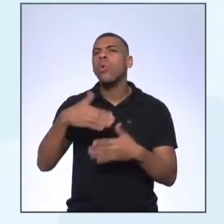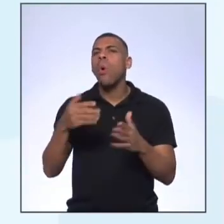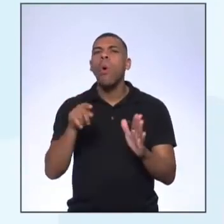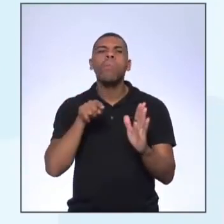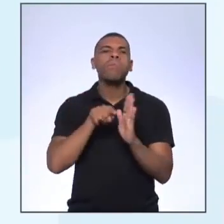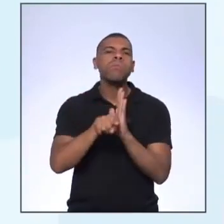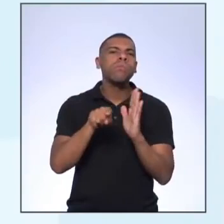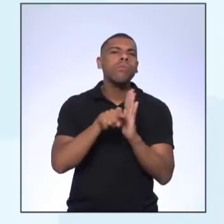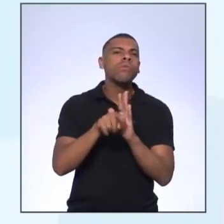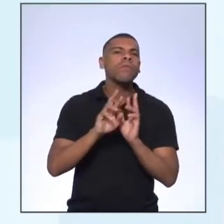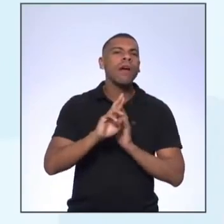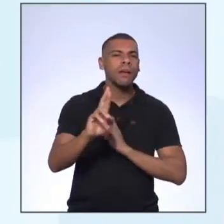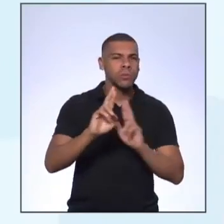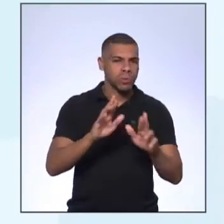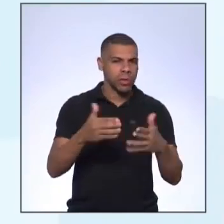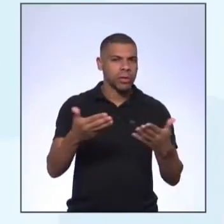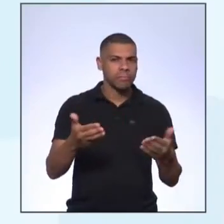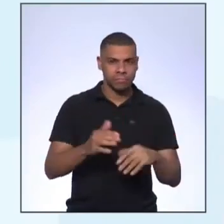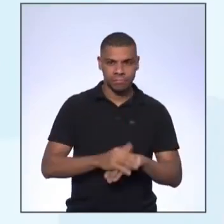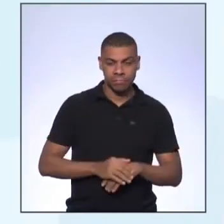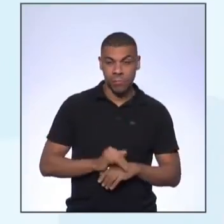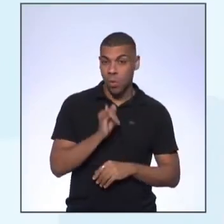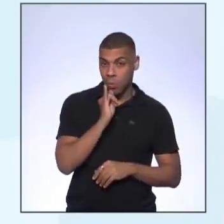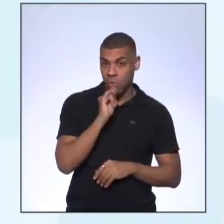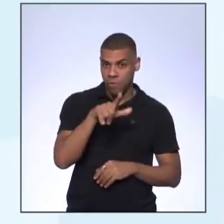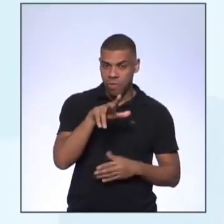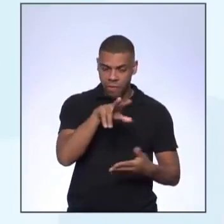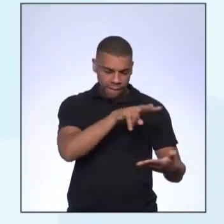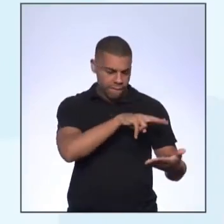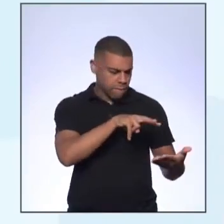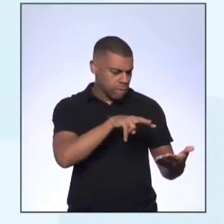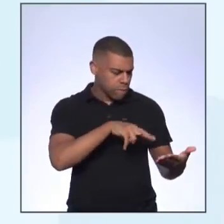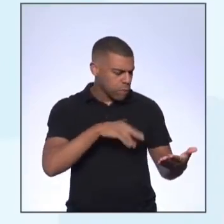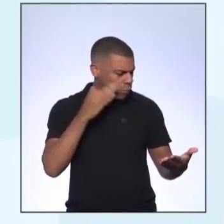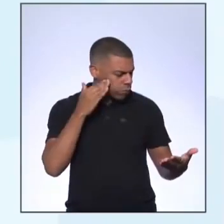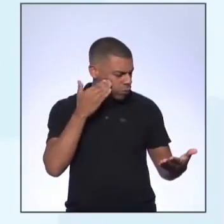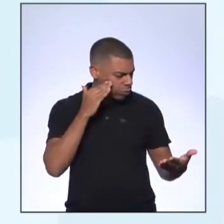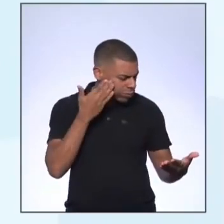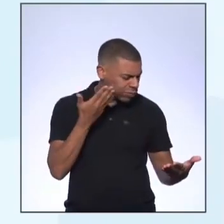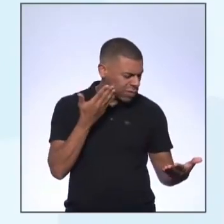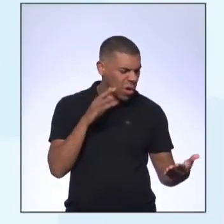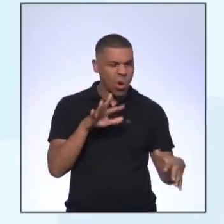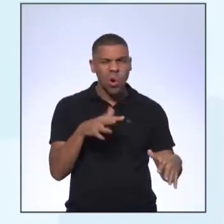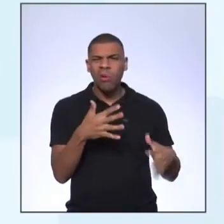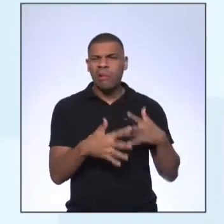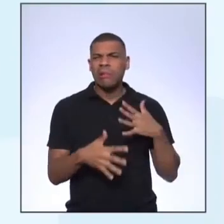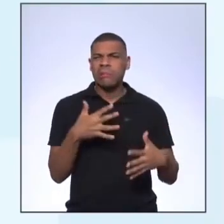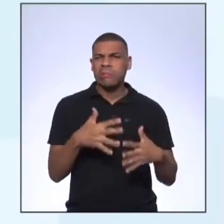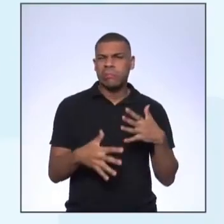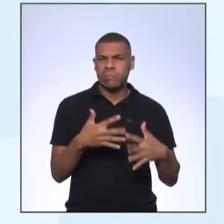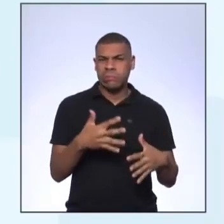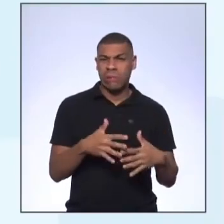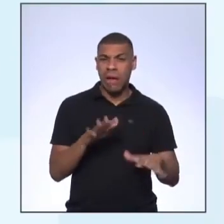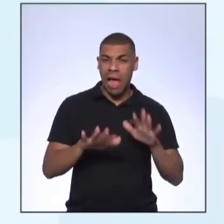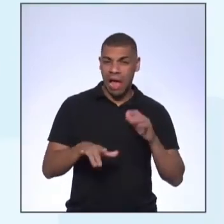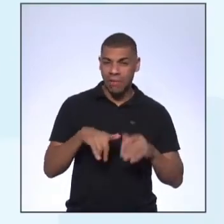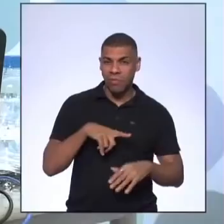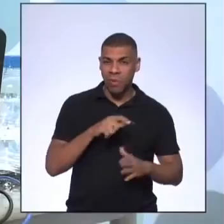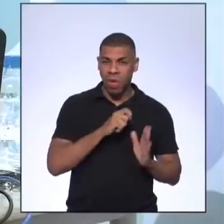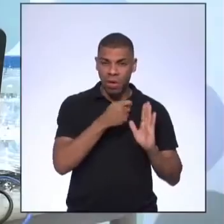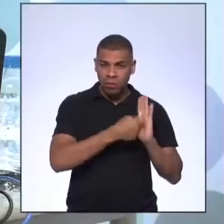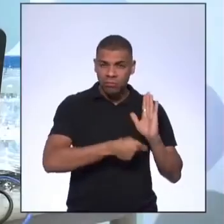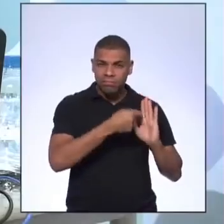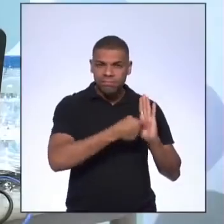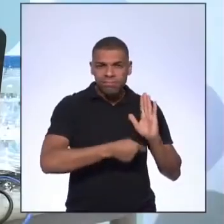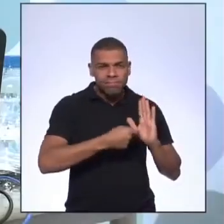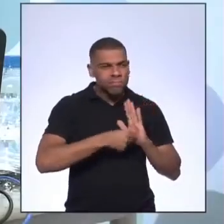é que ele vai defender no texto? Então, você vai pegar o texto do seu colega e vai ver lá, ele conseguiu deixar claro? Ou você ficou confuso? Porque, às vezes, na hora quem está escrevendo,